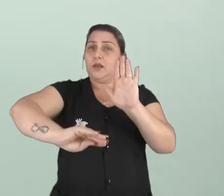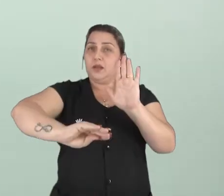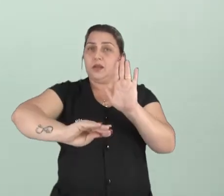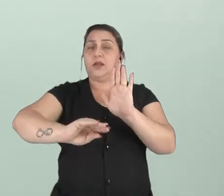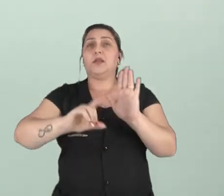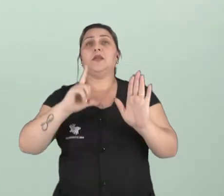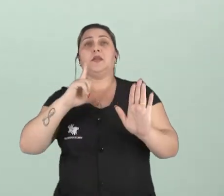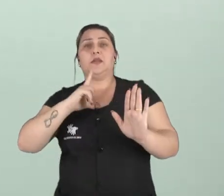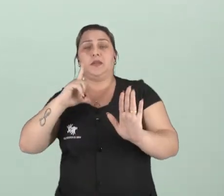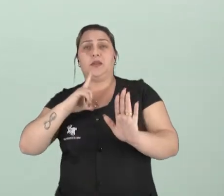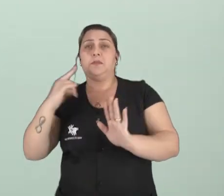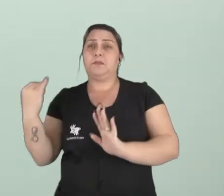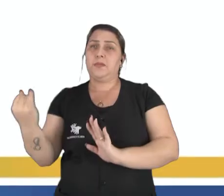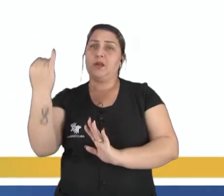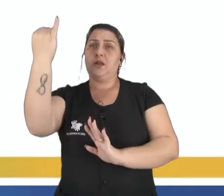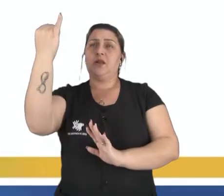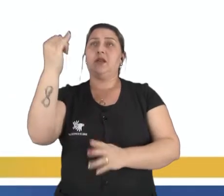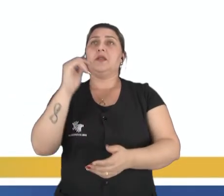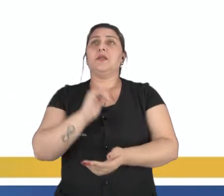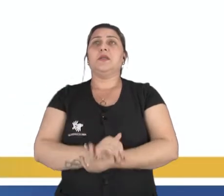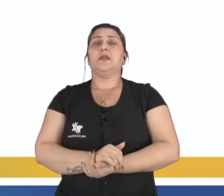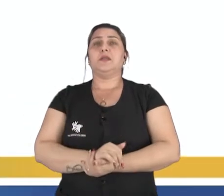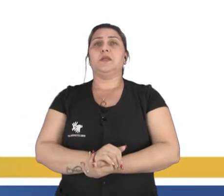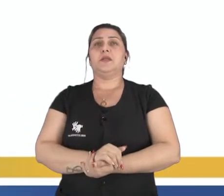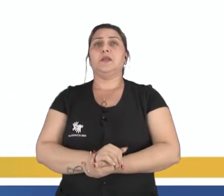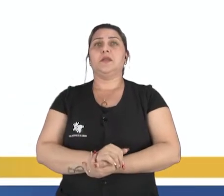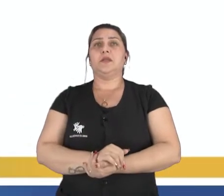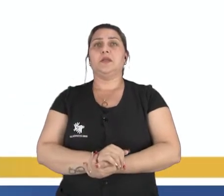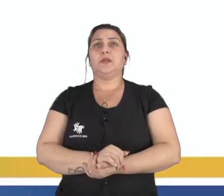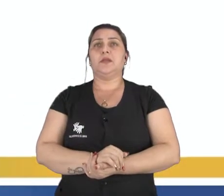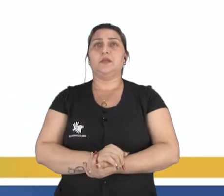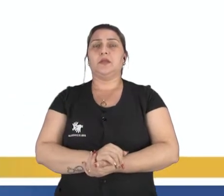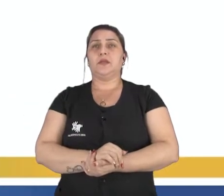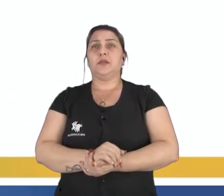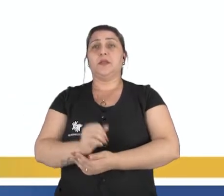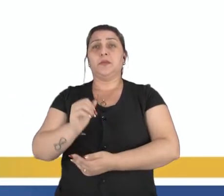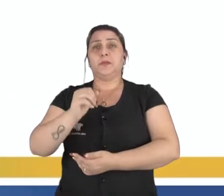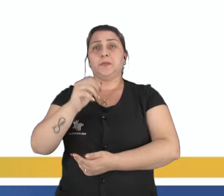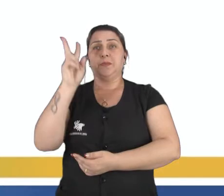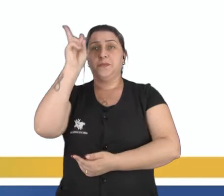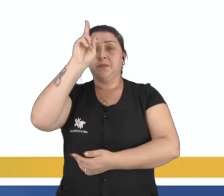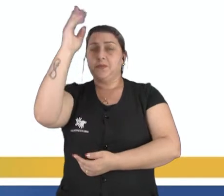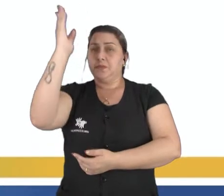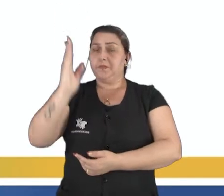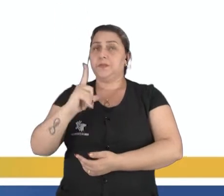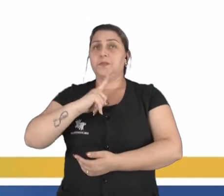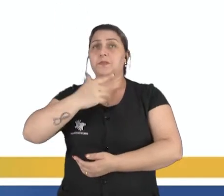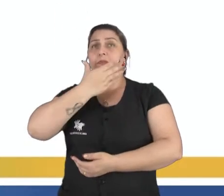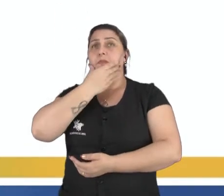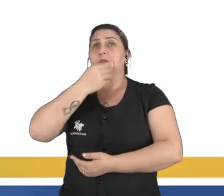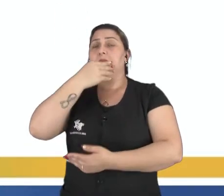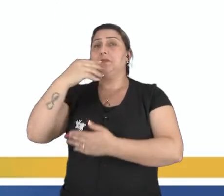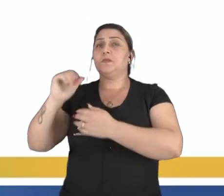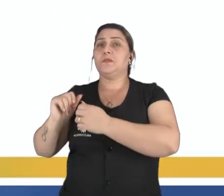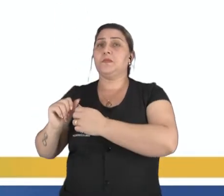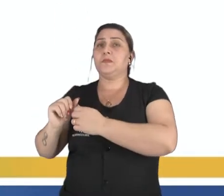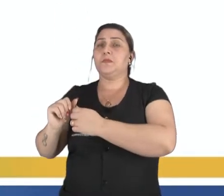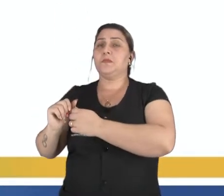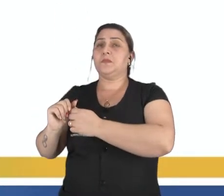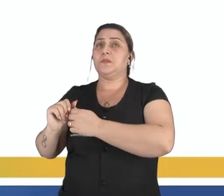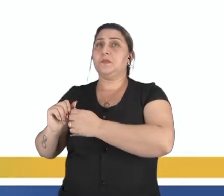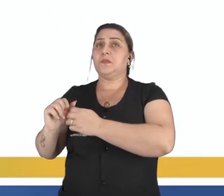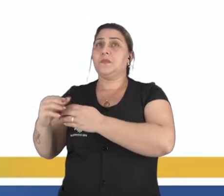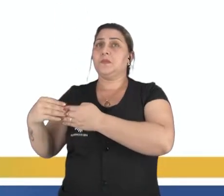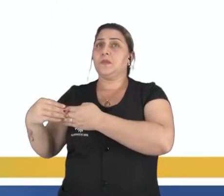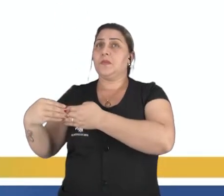gente tem essa charge aí muito importante, né, que muito se discute aí na história do Brasil, que a gente tem o homem levando um homem